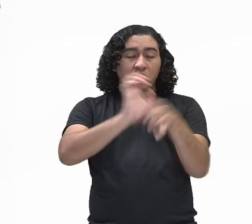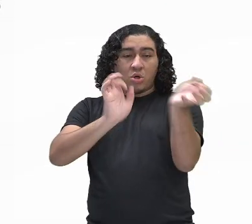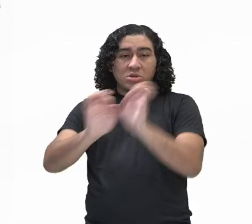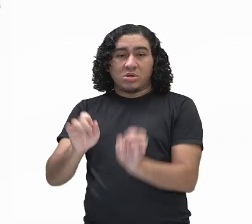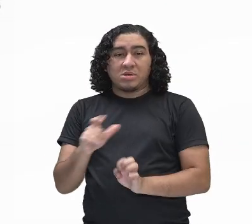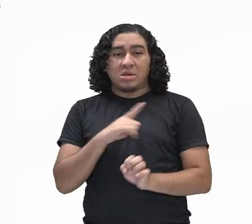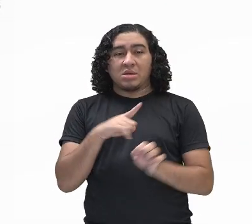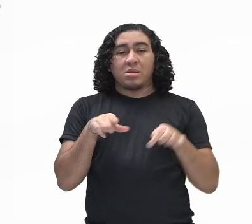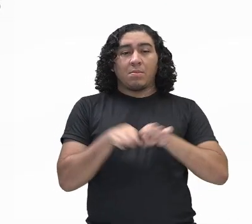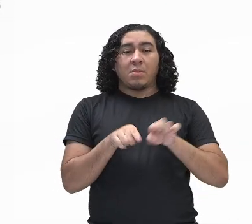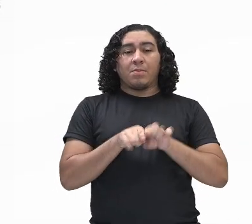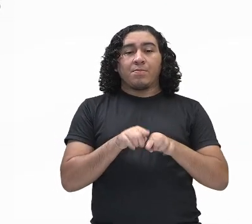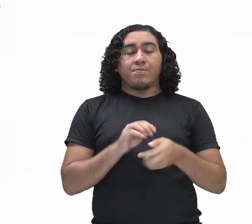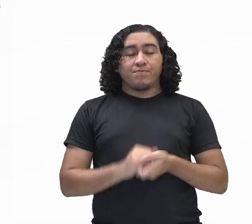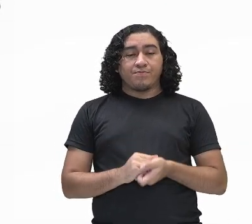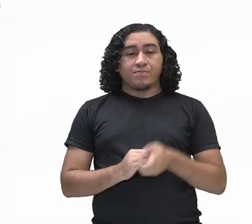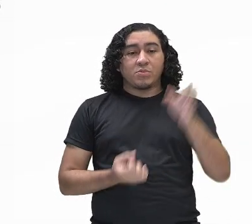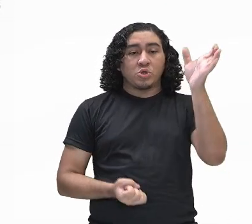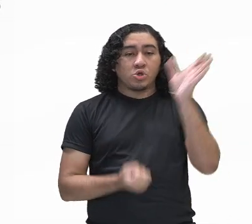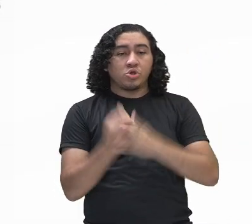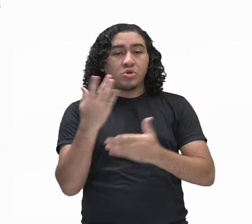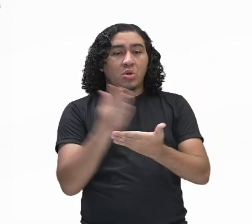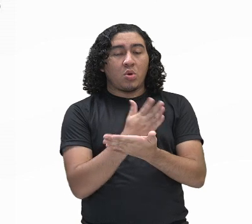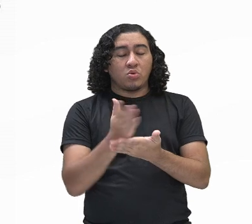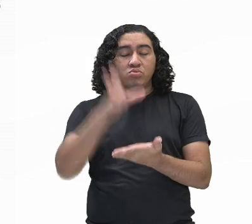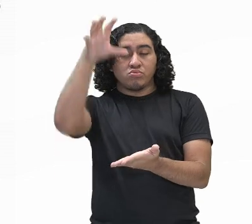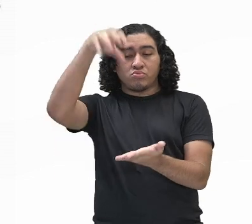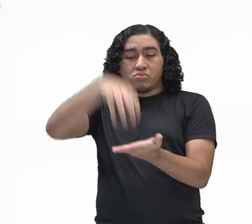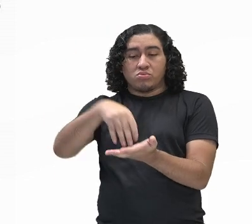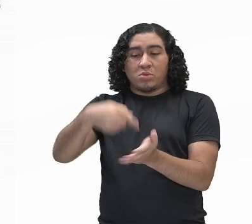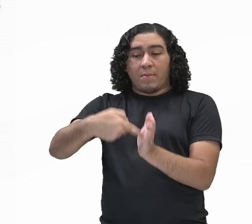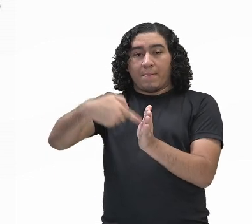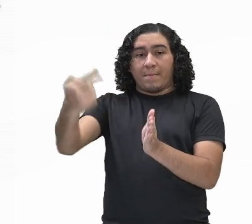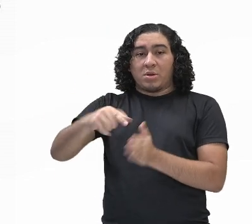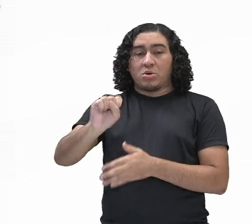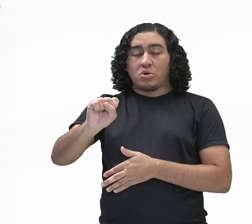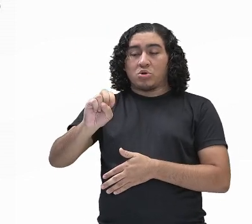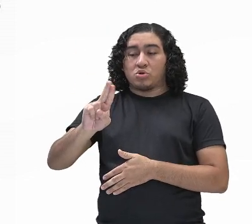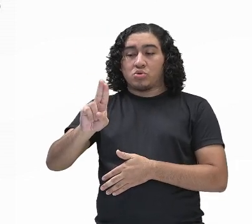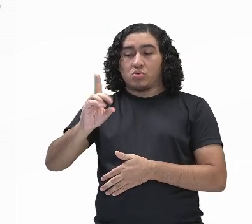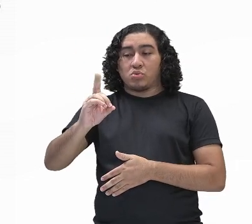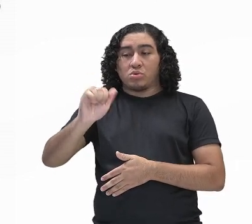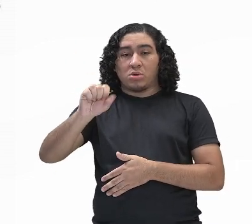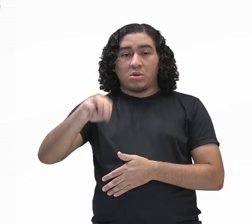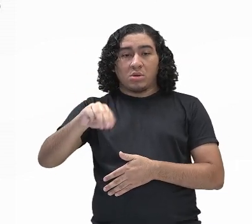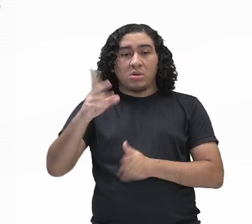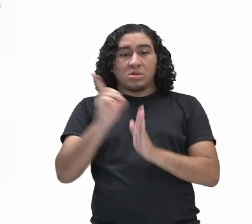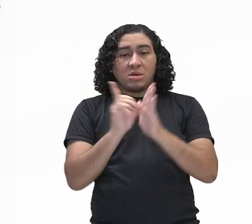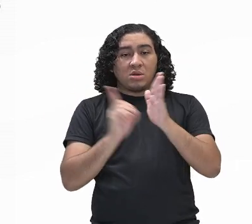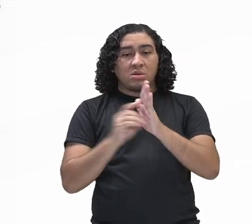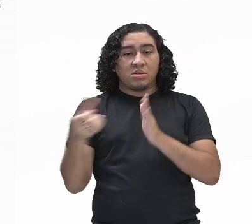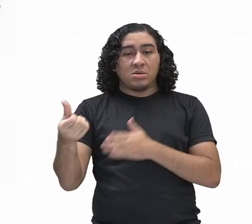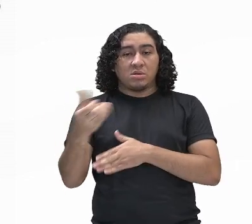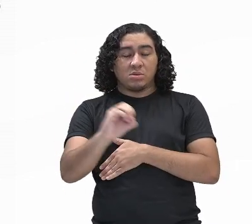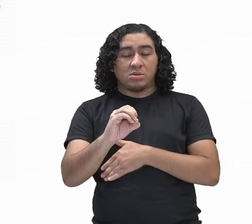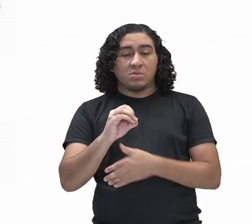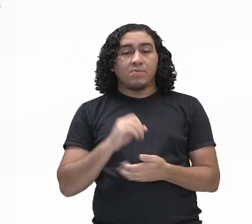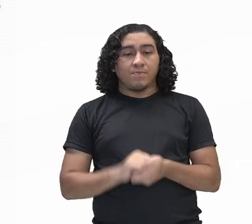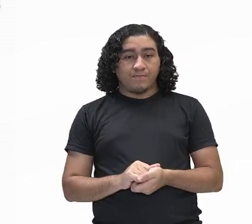olha, a criação de alguns órgãos. Primeiro aí nós temos a SUDAM, na década de 60,